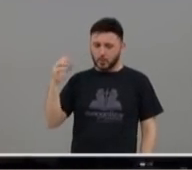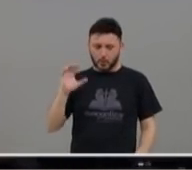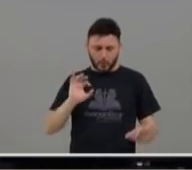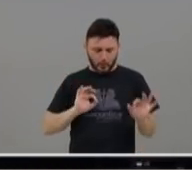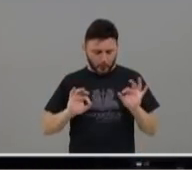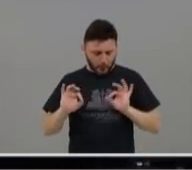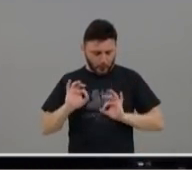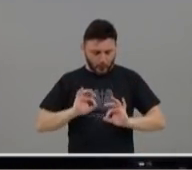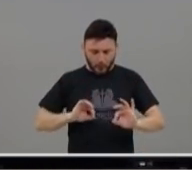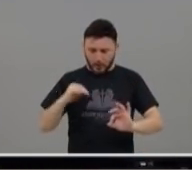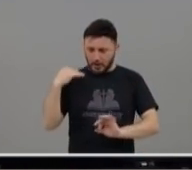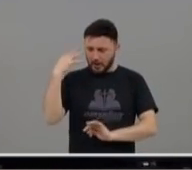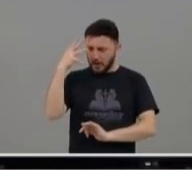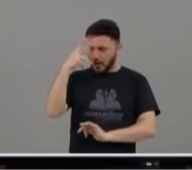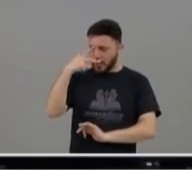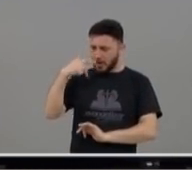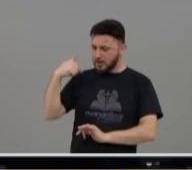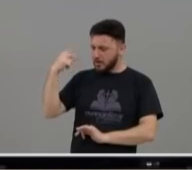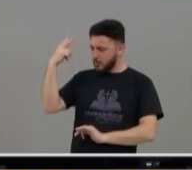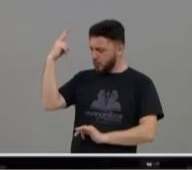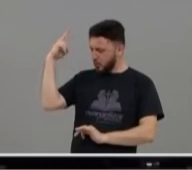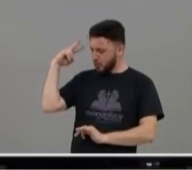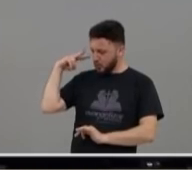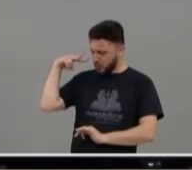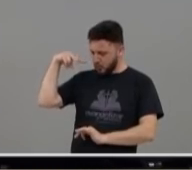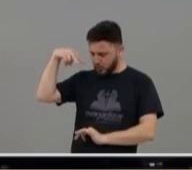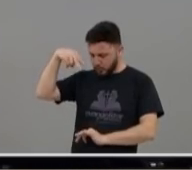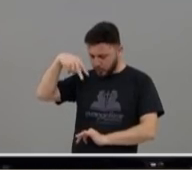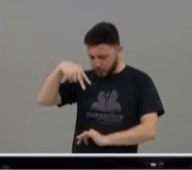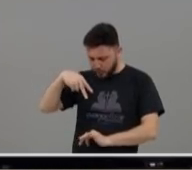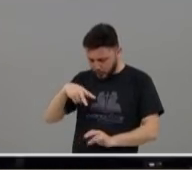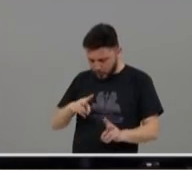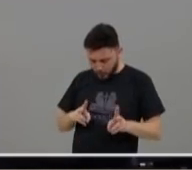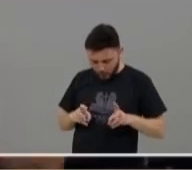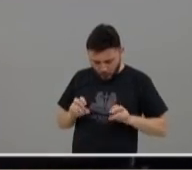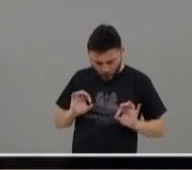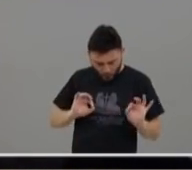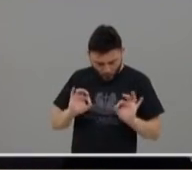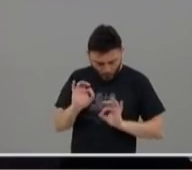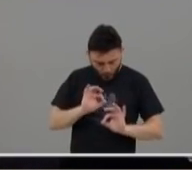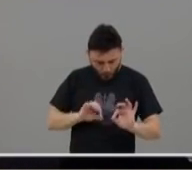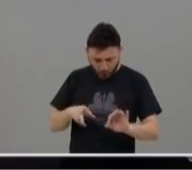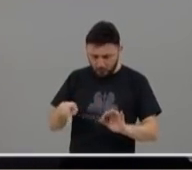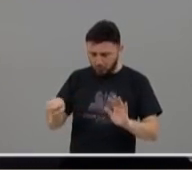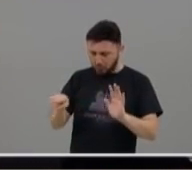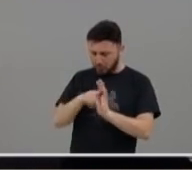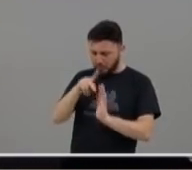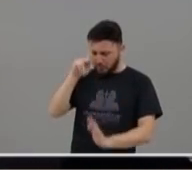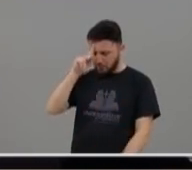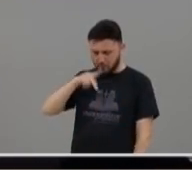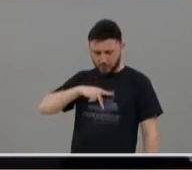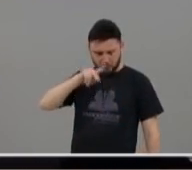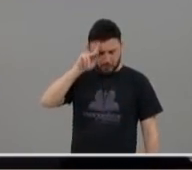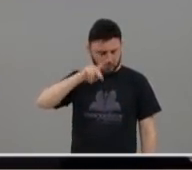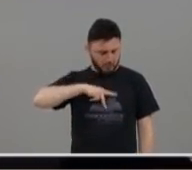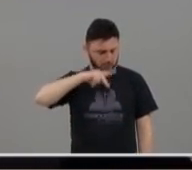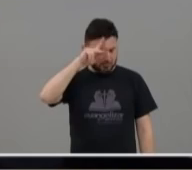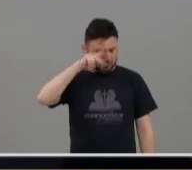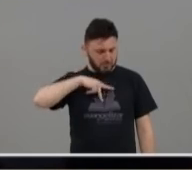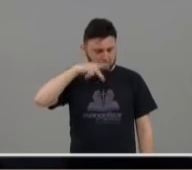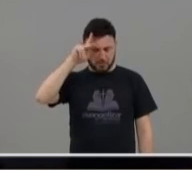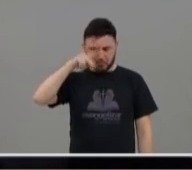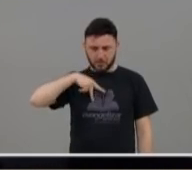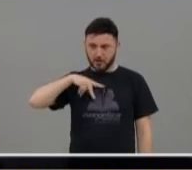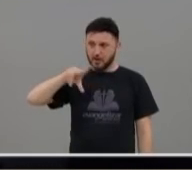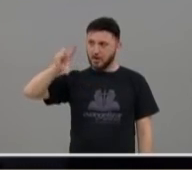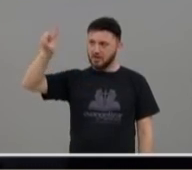bonito, ele começa a olhar para ele mesmo. Ele começa a olhar somente para ele mesmo. A criação